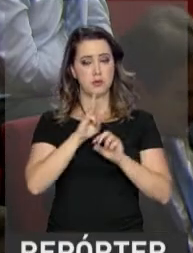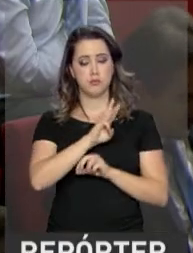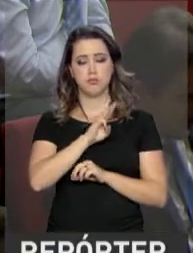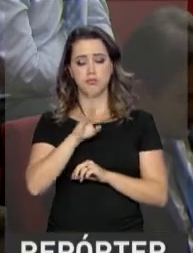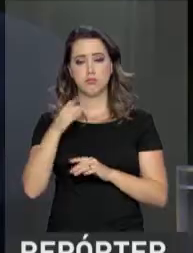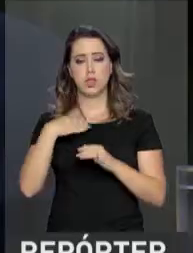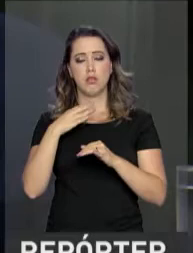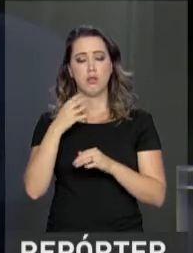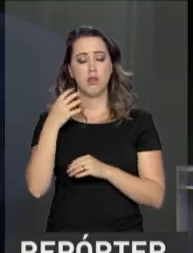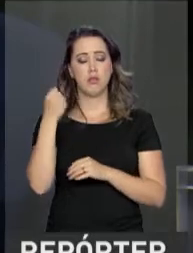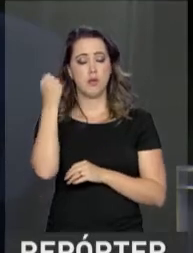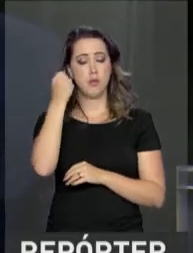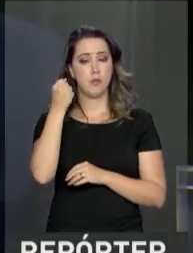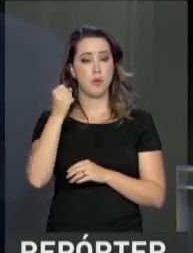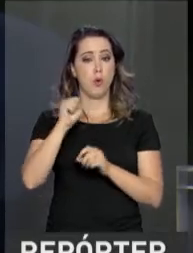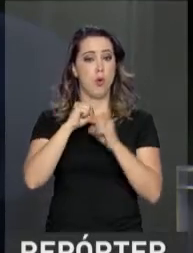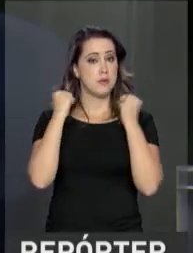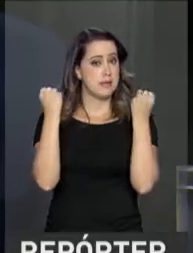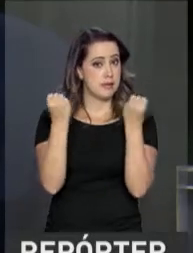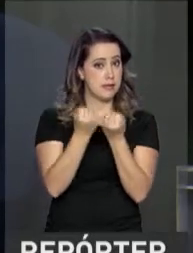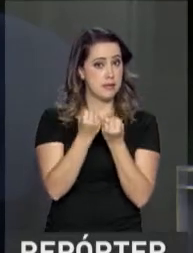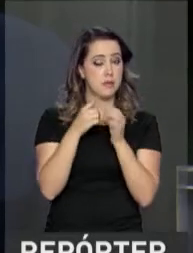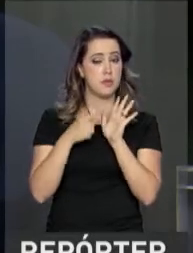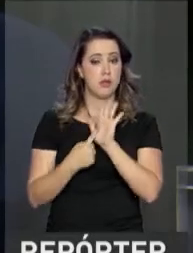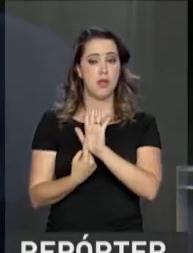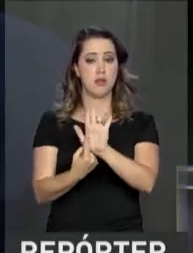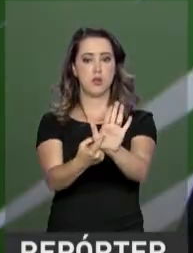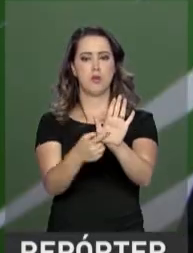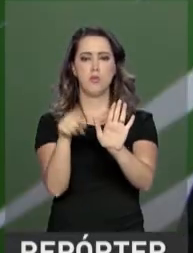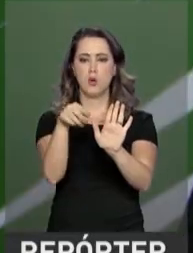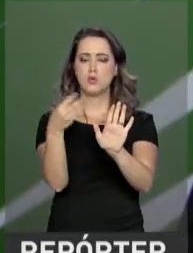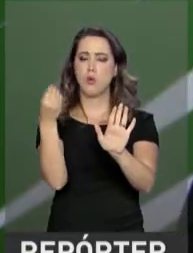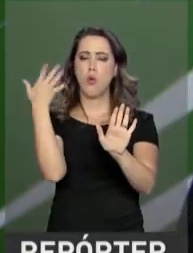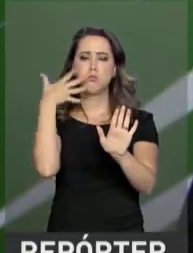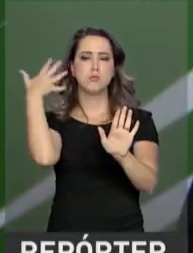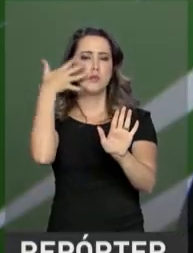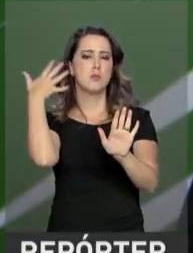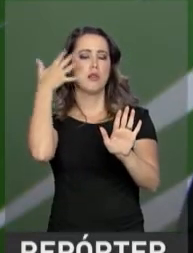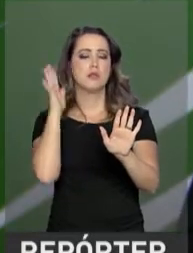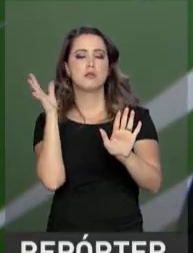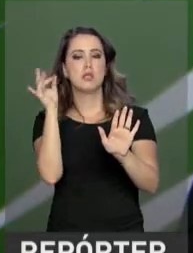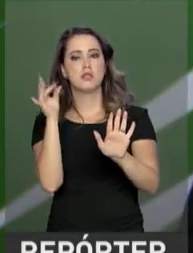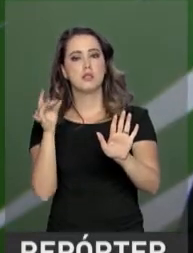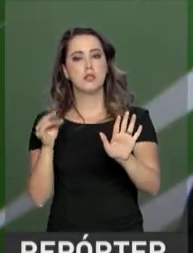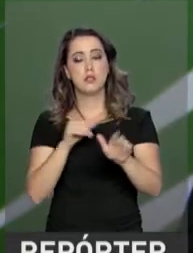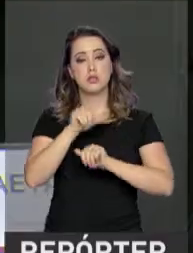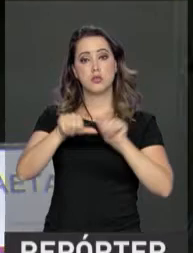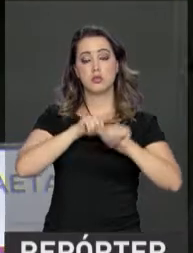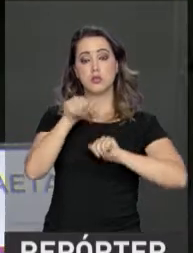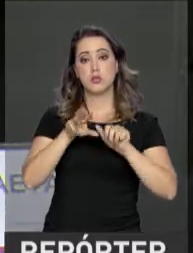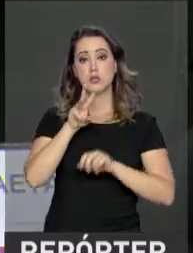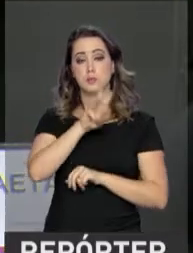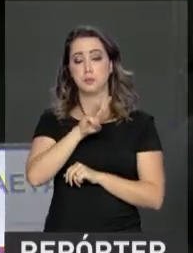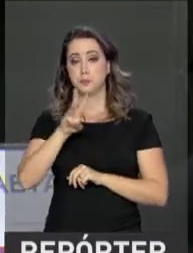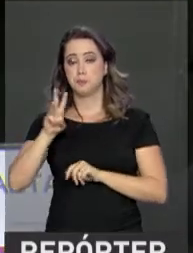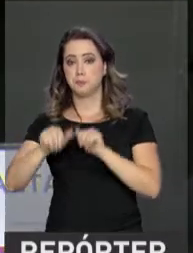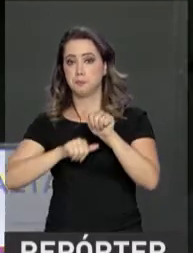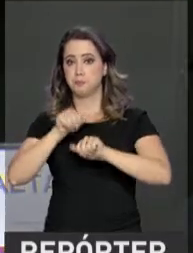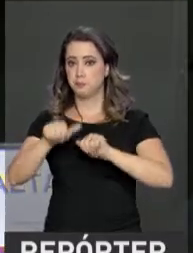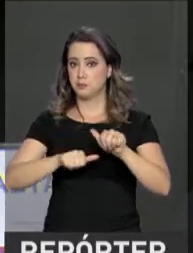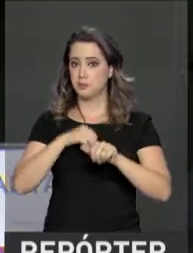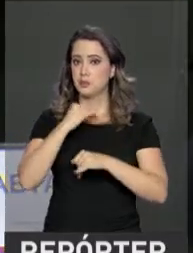para o governo digital no brasil foi apresentado como está sendo feito o trabalho de transformação digital da